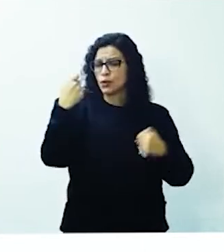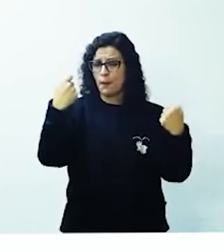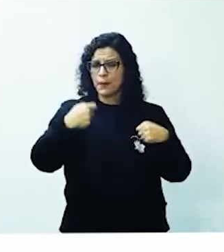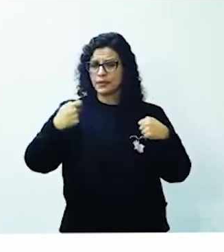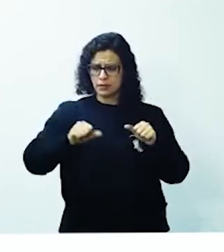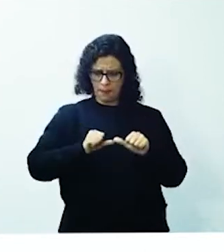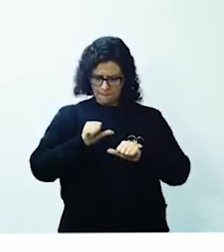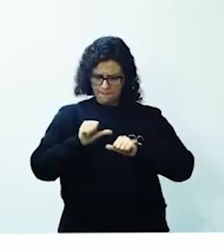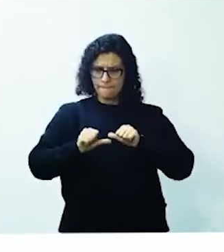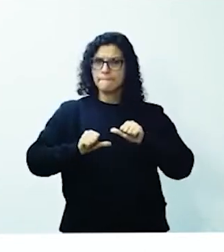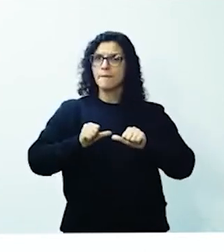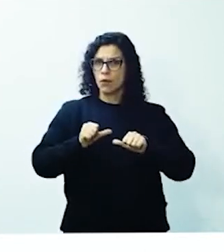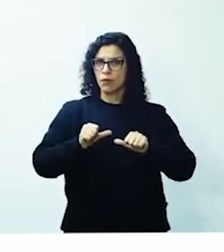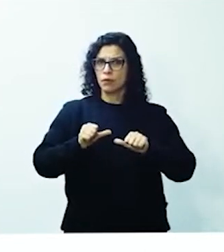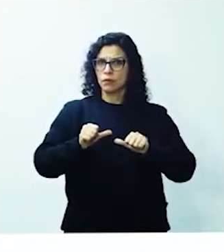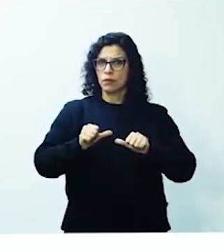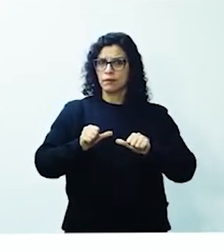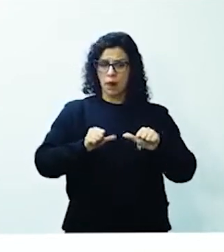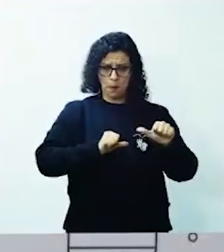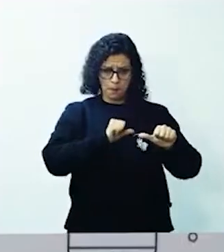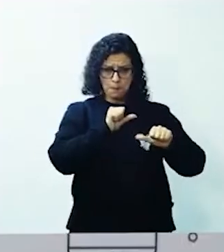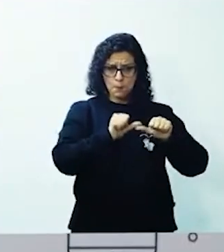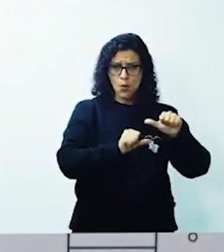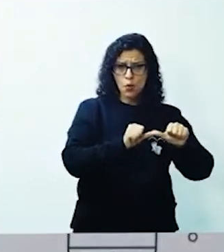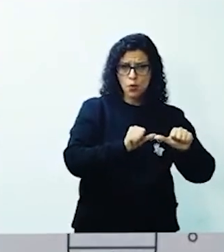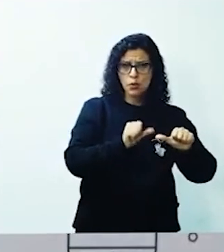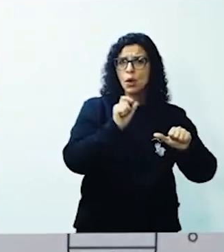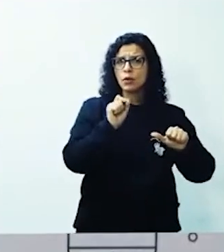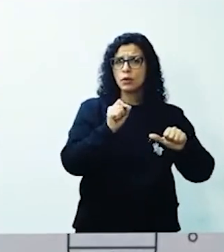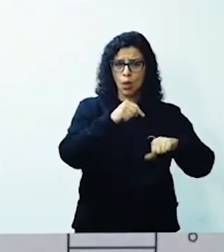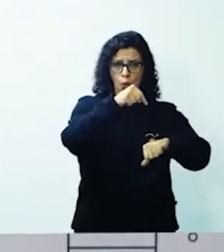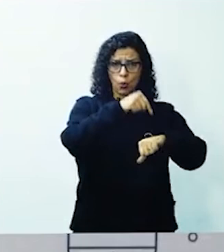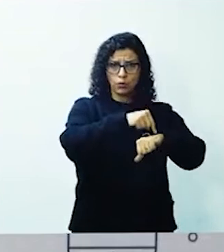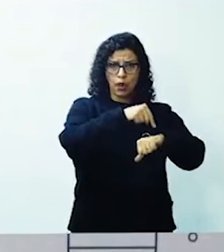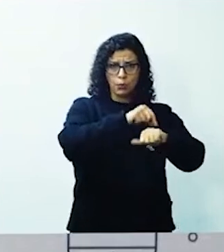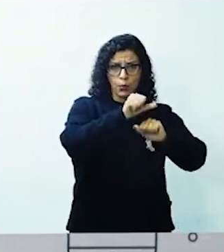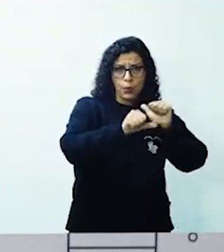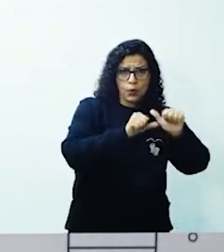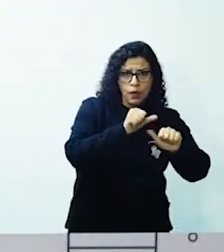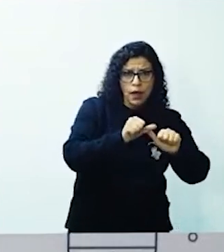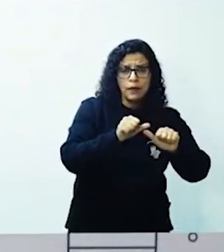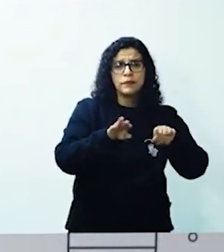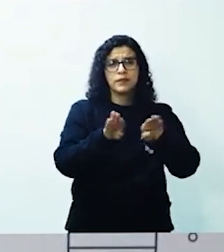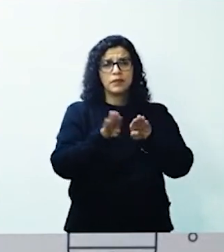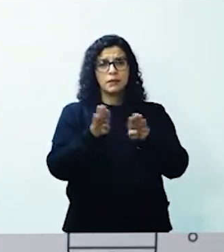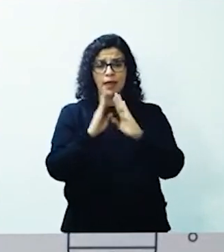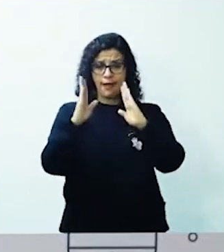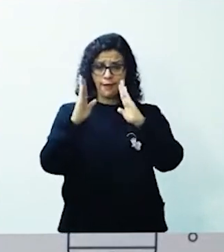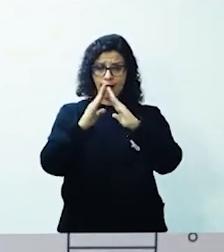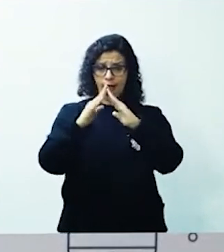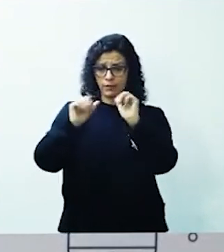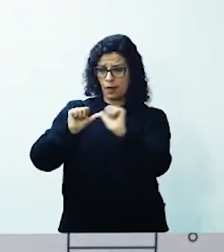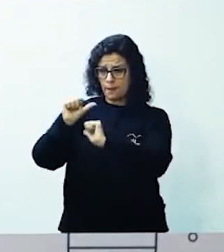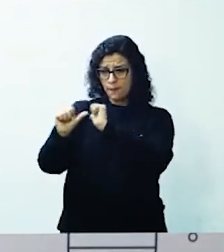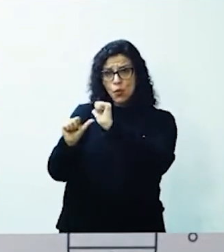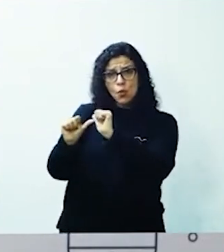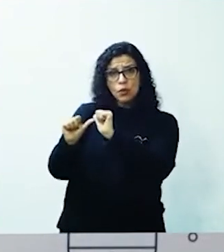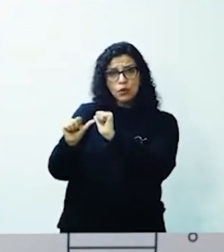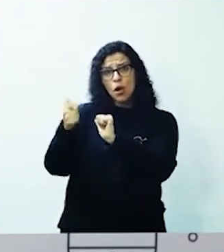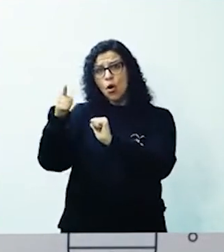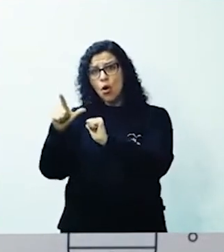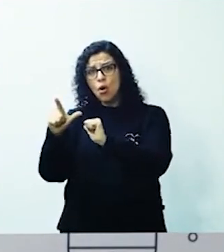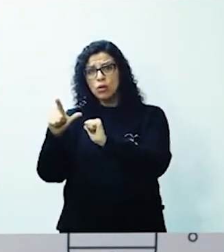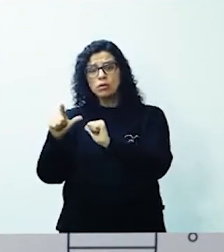precisa mudar? Será que precisa mudar o tempo? Será que precisa mudar de casa? O que é